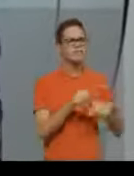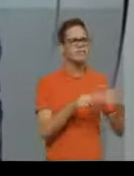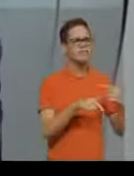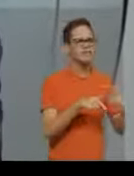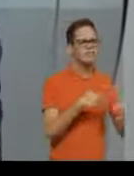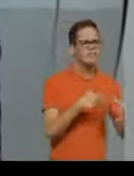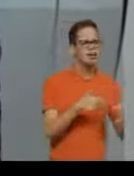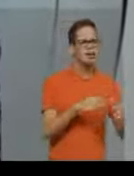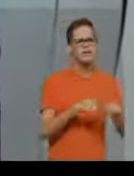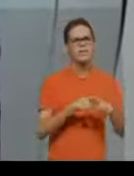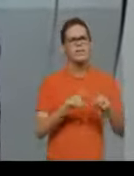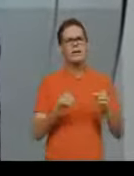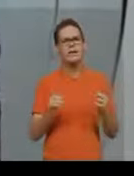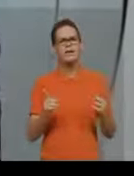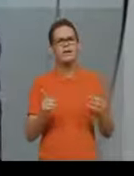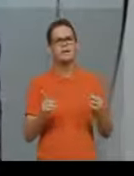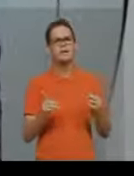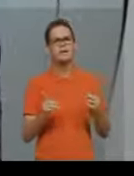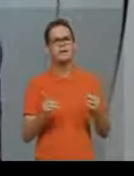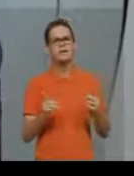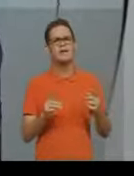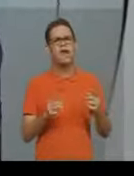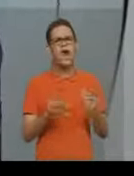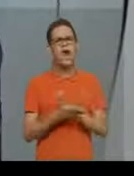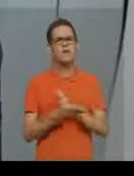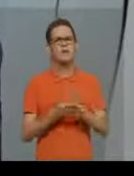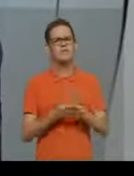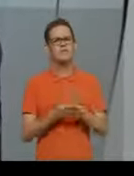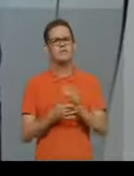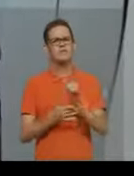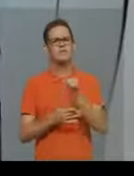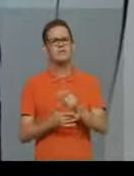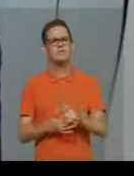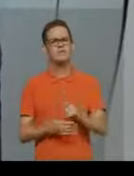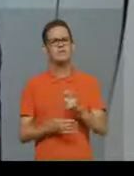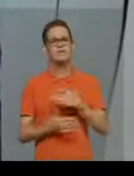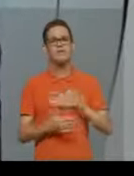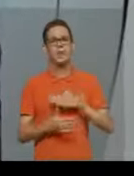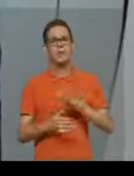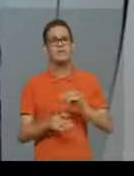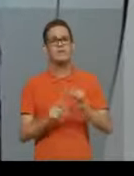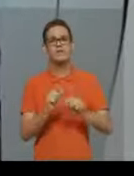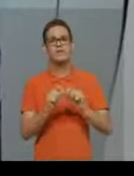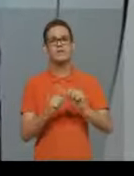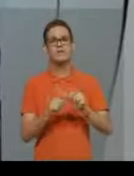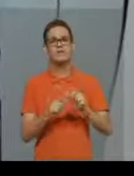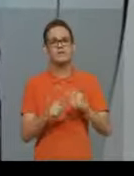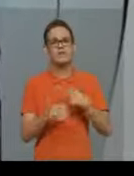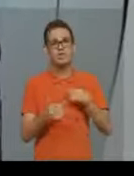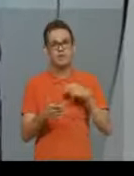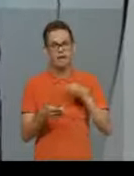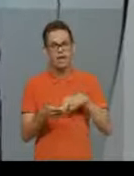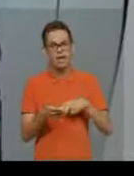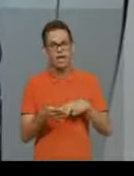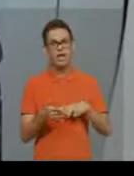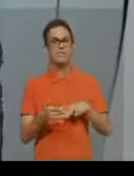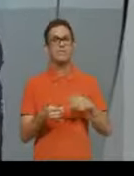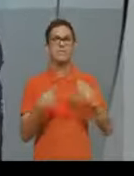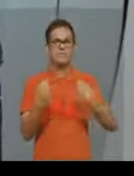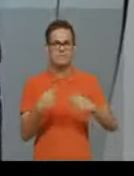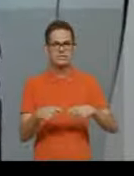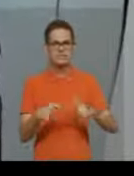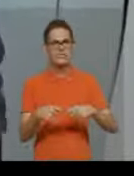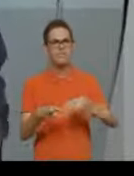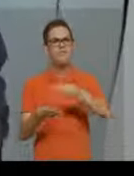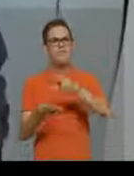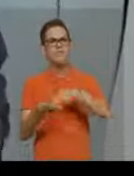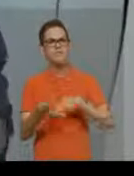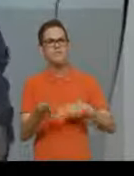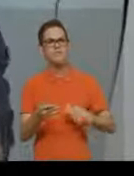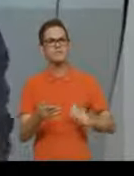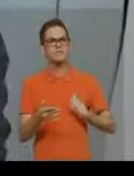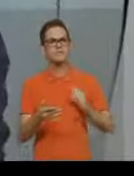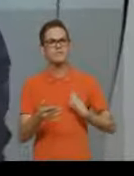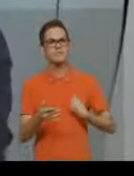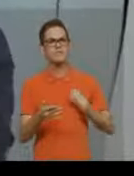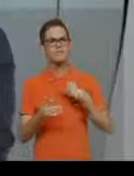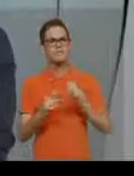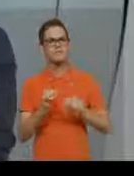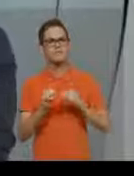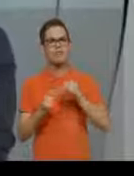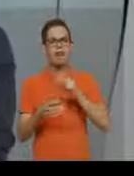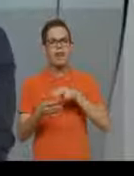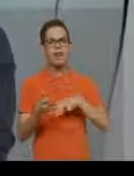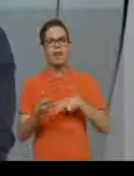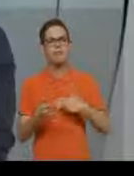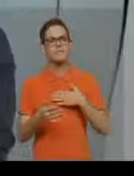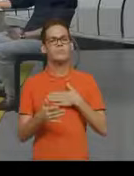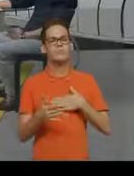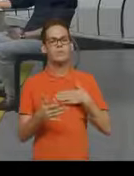pessoa não gosta de criar o hábito de leitura, então ela tem que ler, basicamente, a função é ler por prazer.